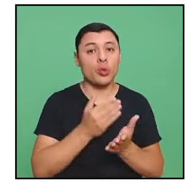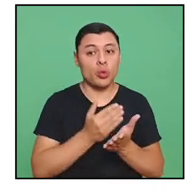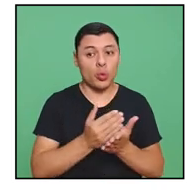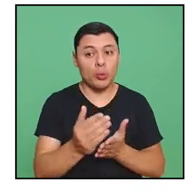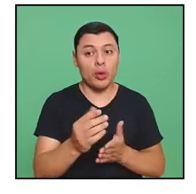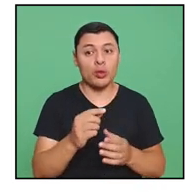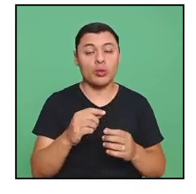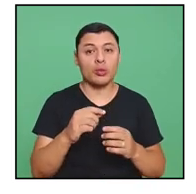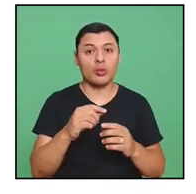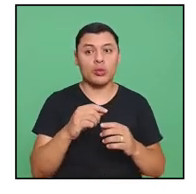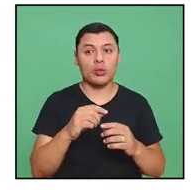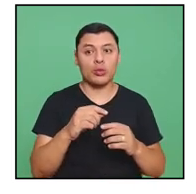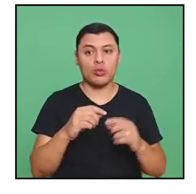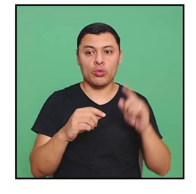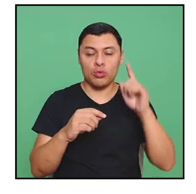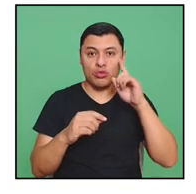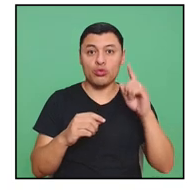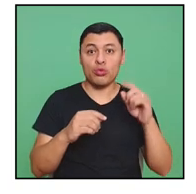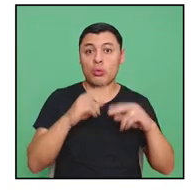Juno,